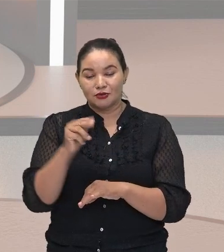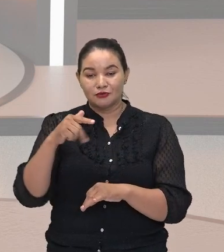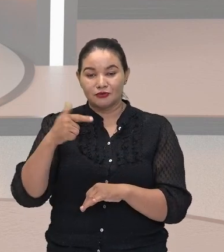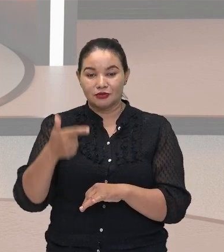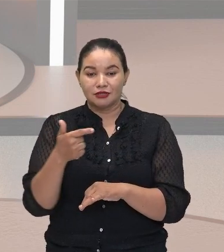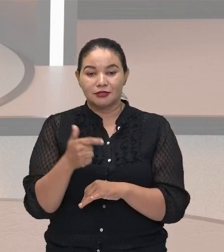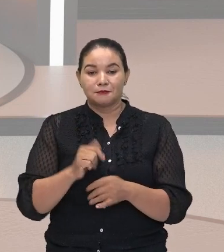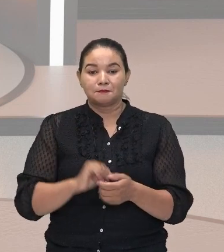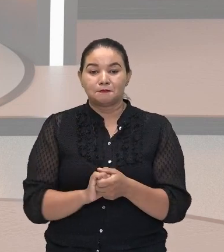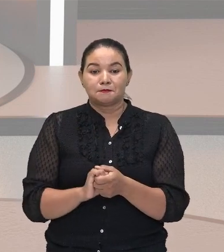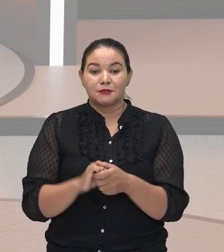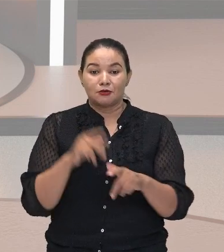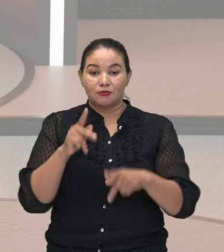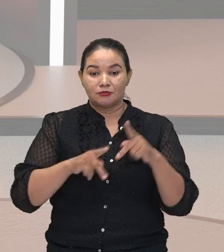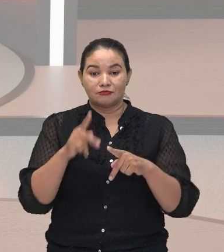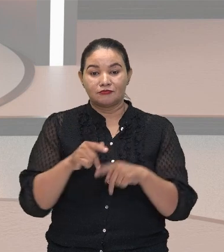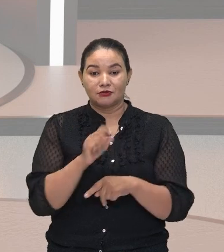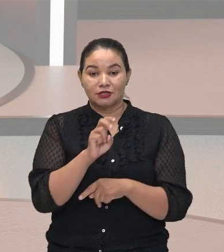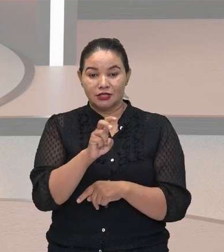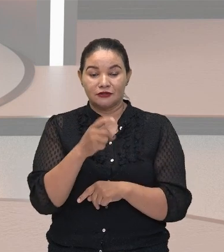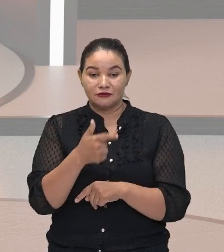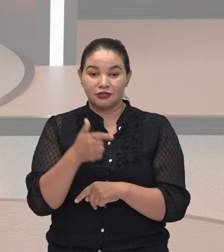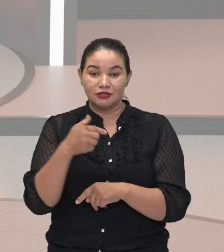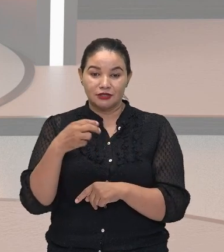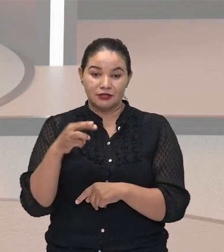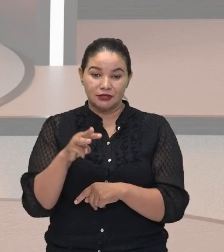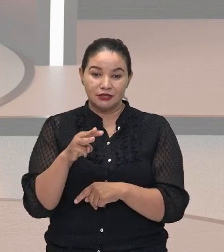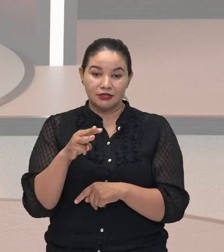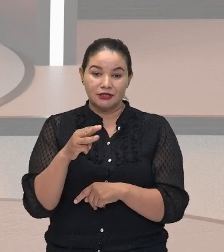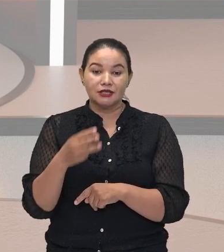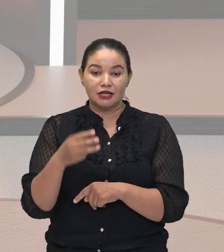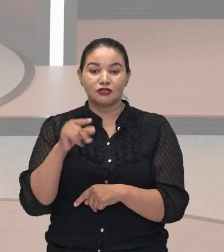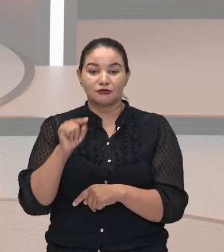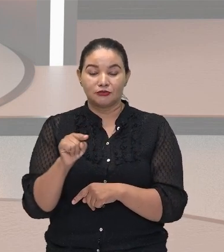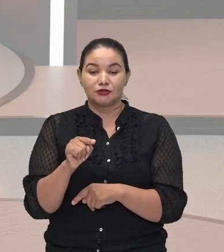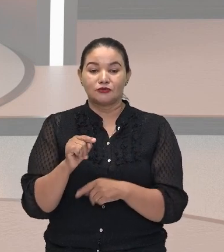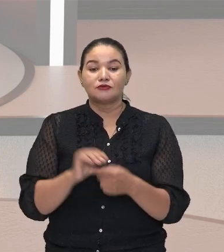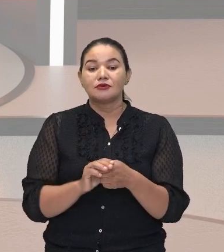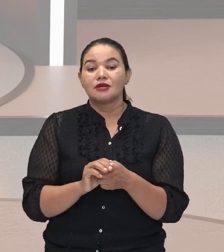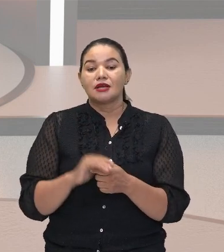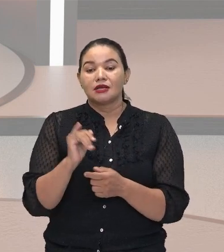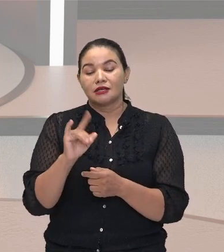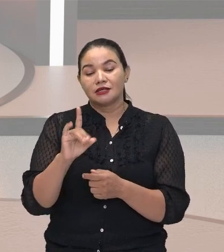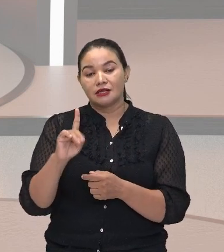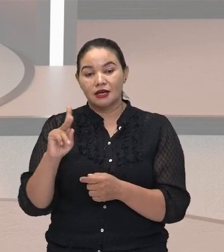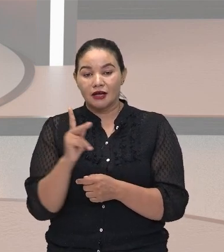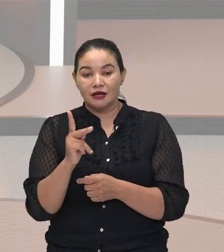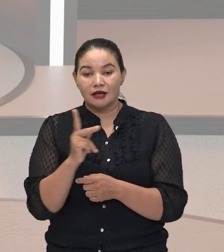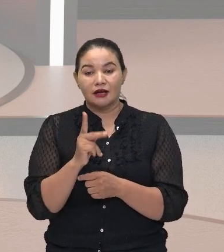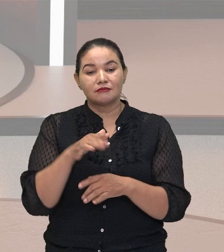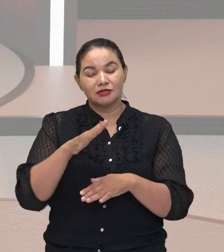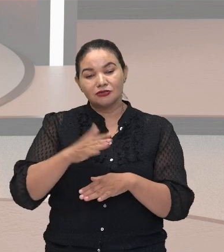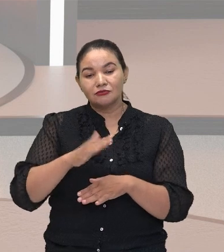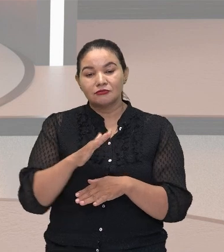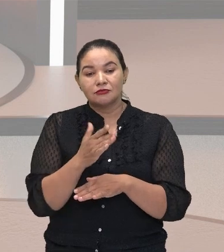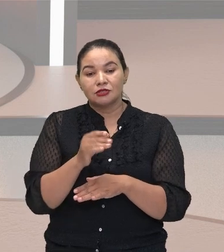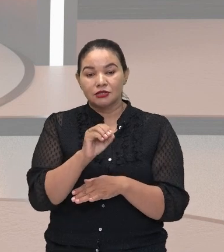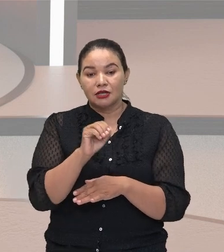Uma população pouco superior a 523 mil, com o IDH também considerado médio de